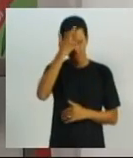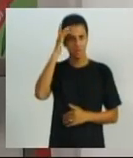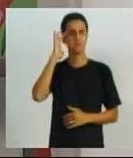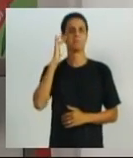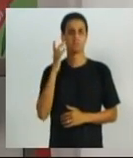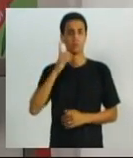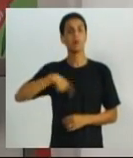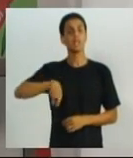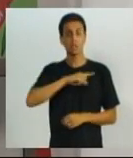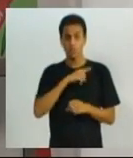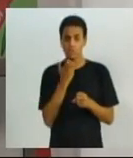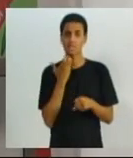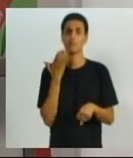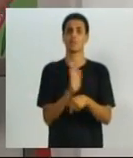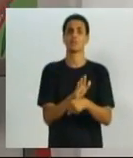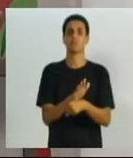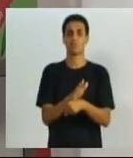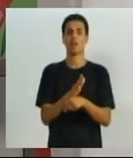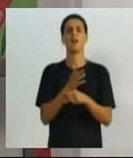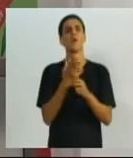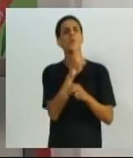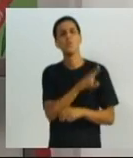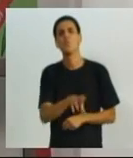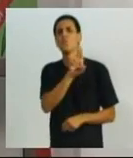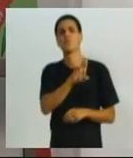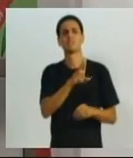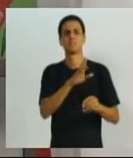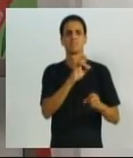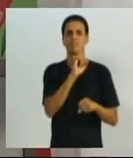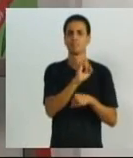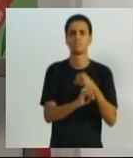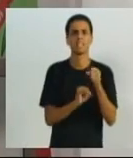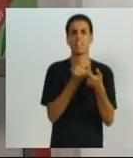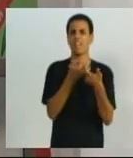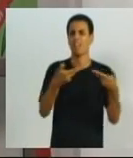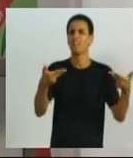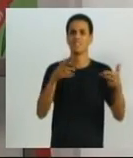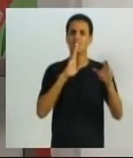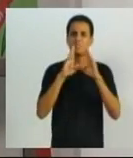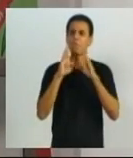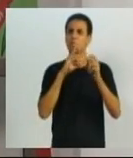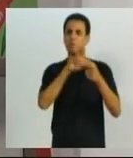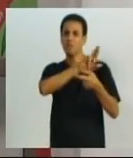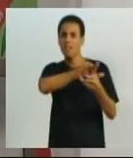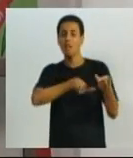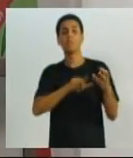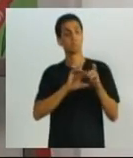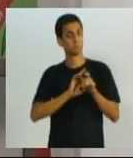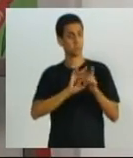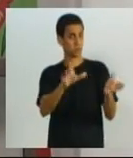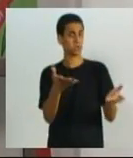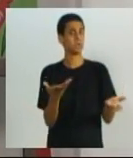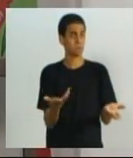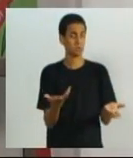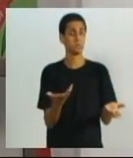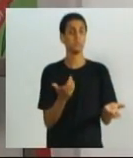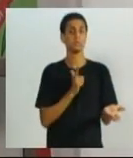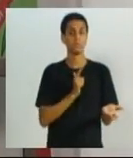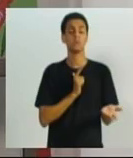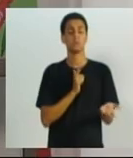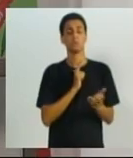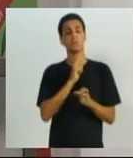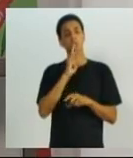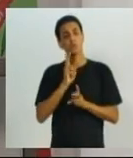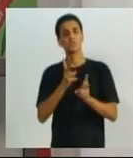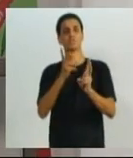podemos dar essa contribuição. Usem as redes sociais, que está, de uma forma ou de outra, está permitido, e por aí adiante nós vamos seguir para